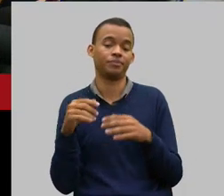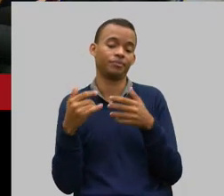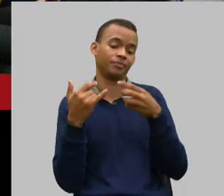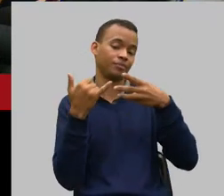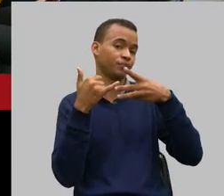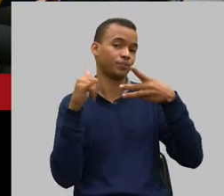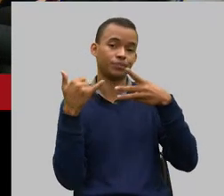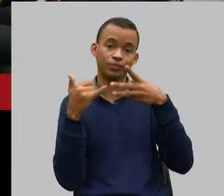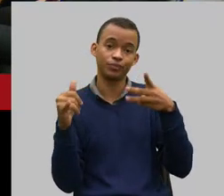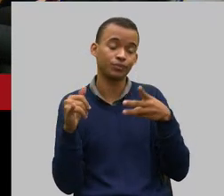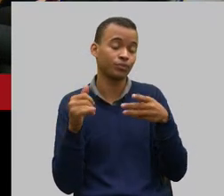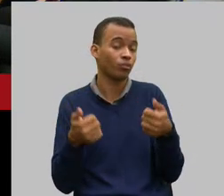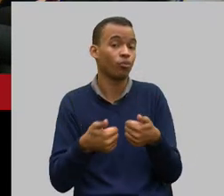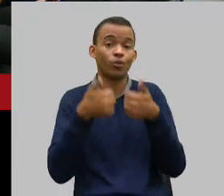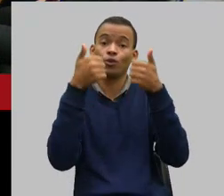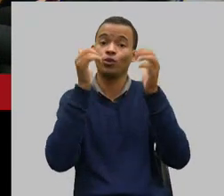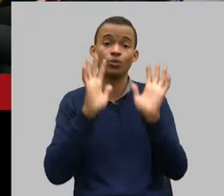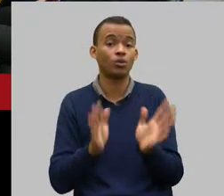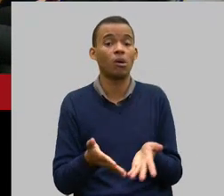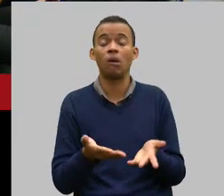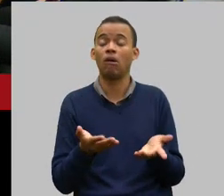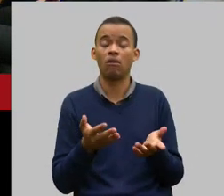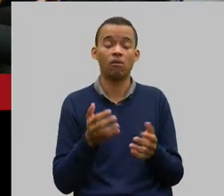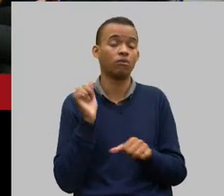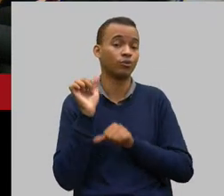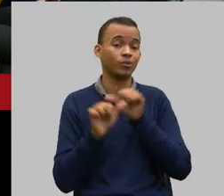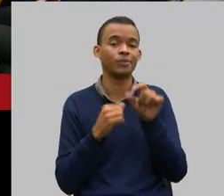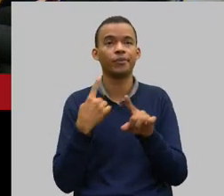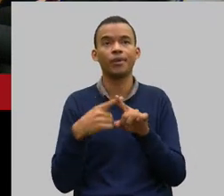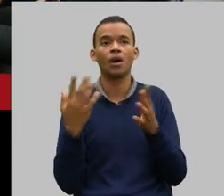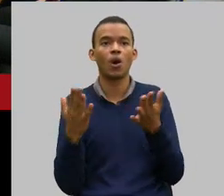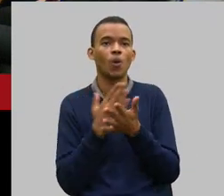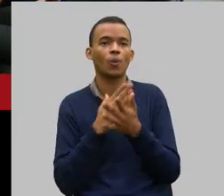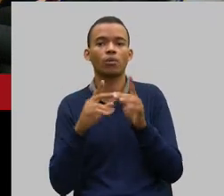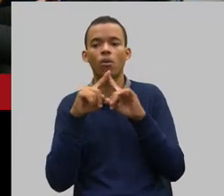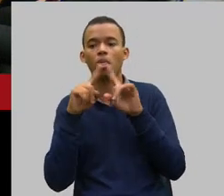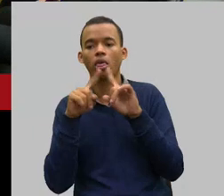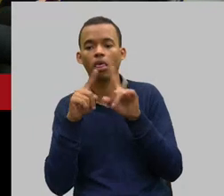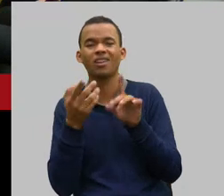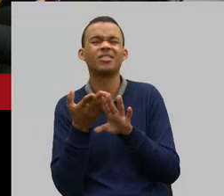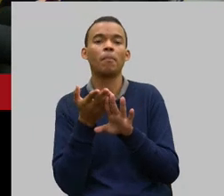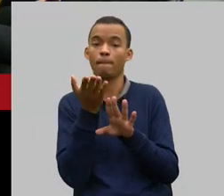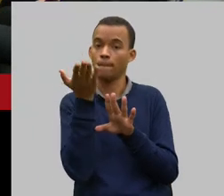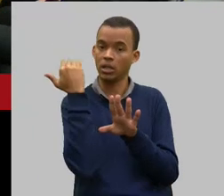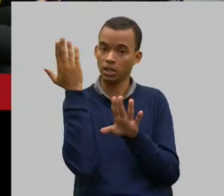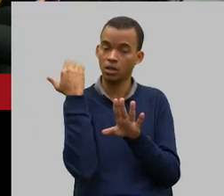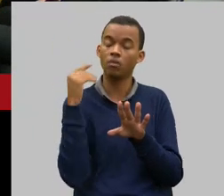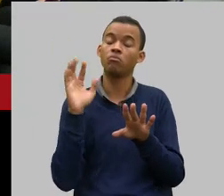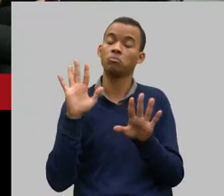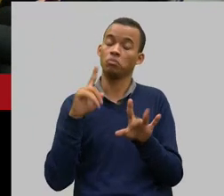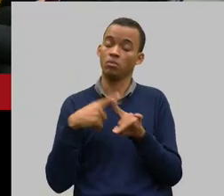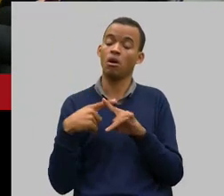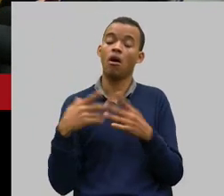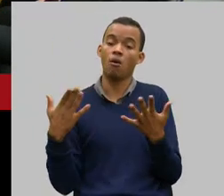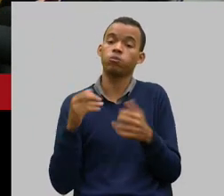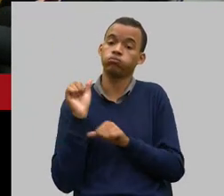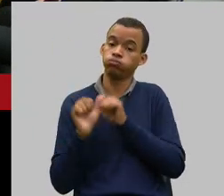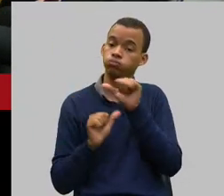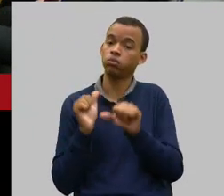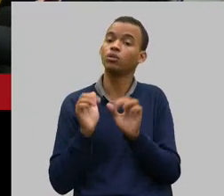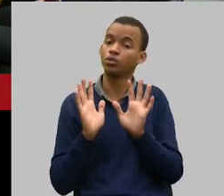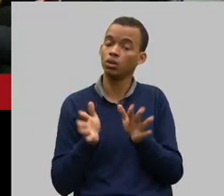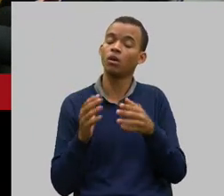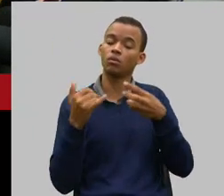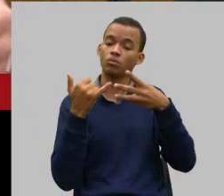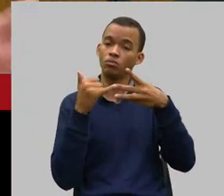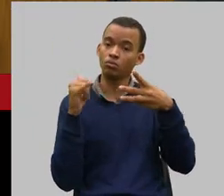às vezes as pessoas não acompanham às vezes hoje criticam pelo passado mas o o presente da semig é outro né é a estatal que mais